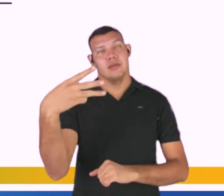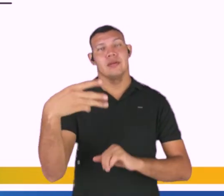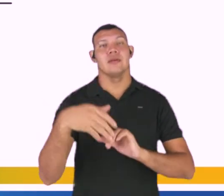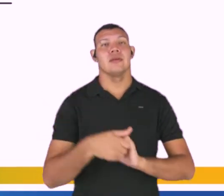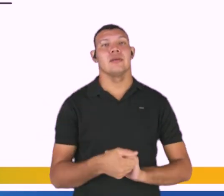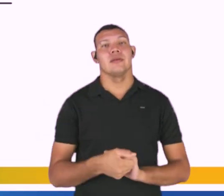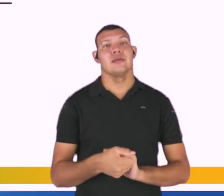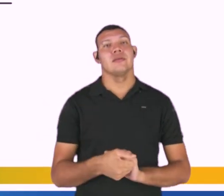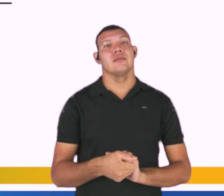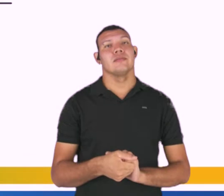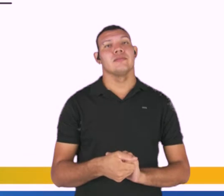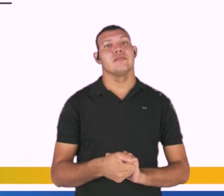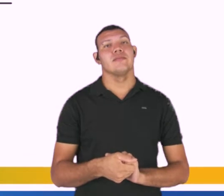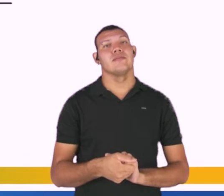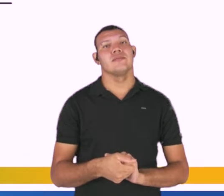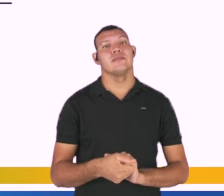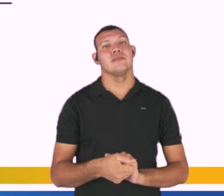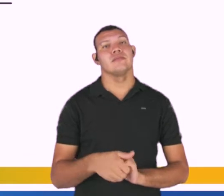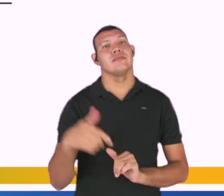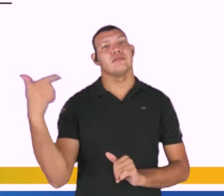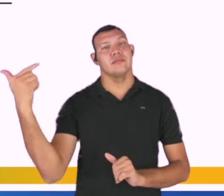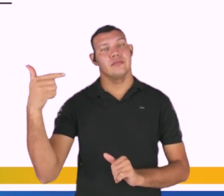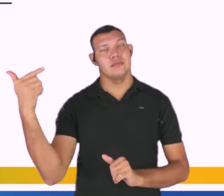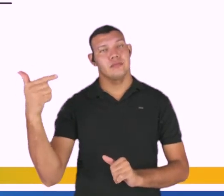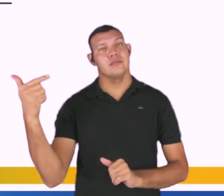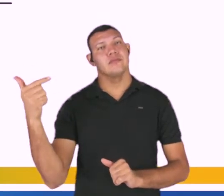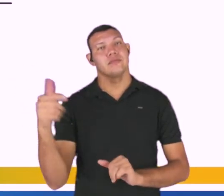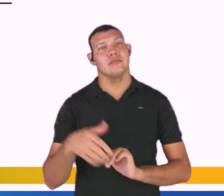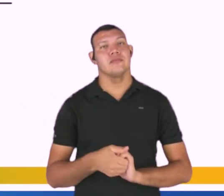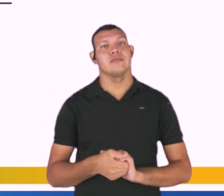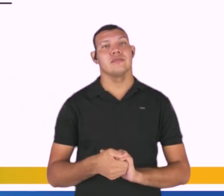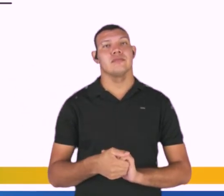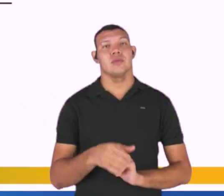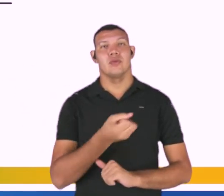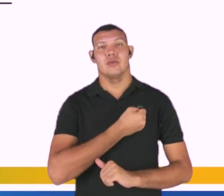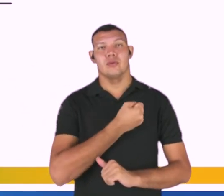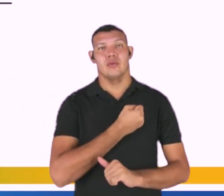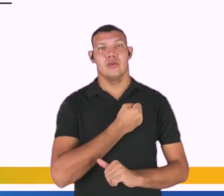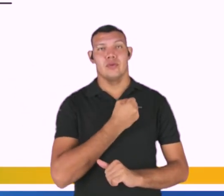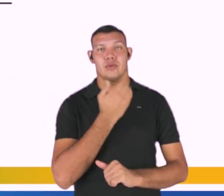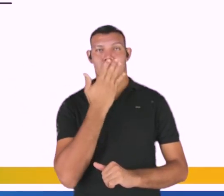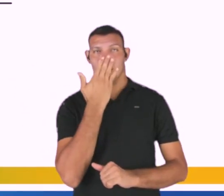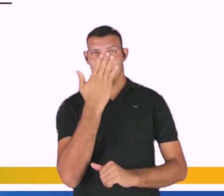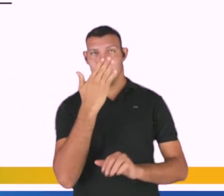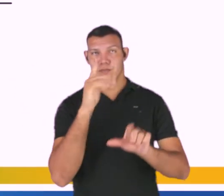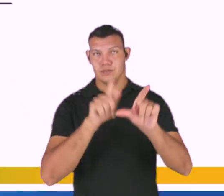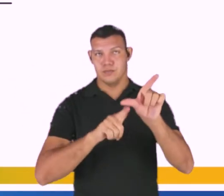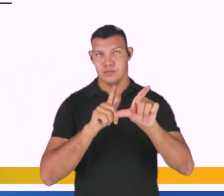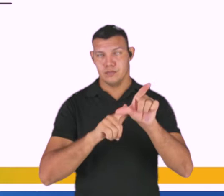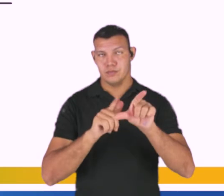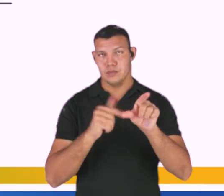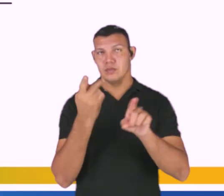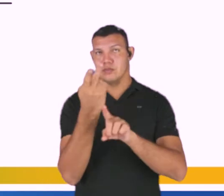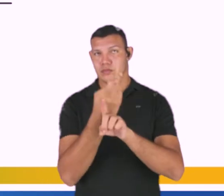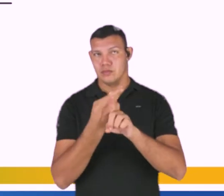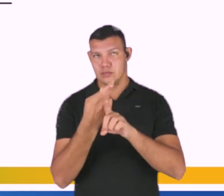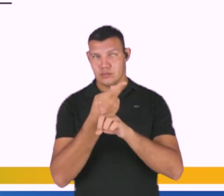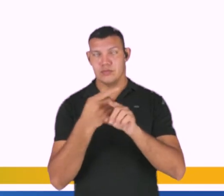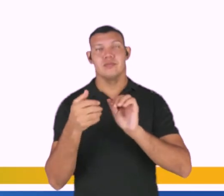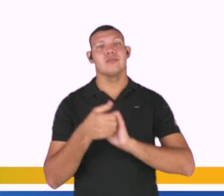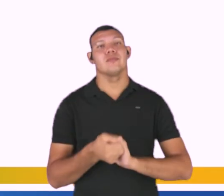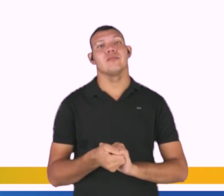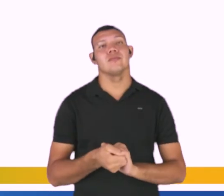é o segundo o coeficiente do quociente procurado nessa situação de peixes tudo bem